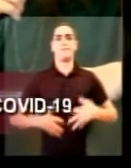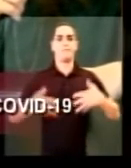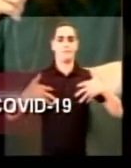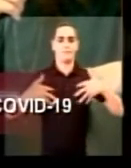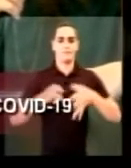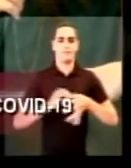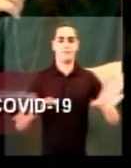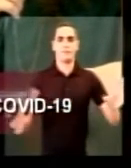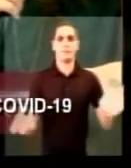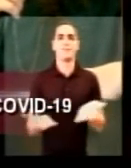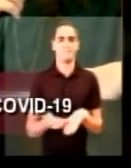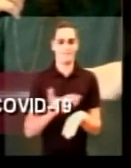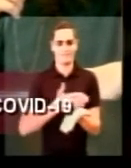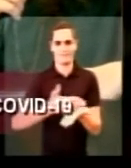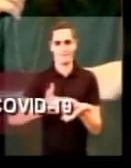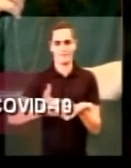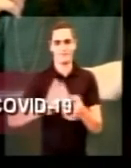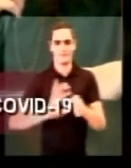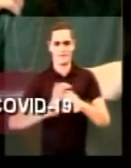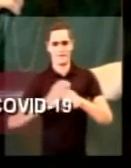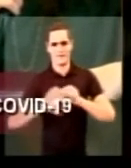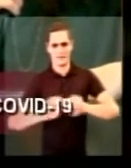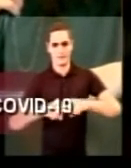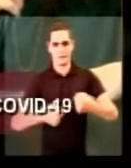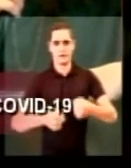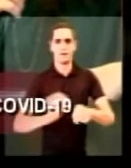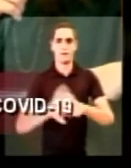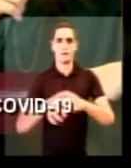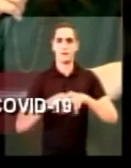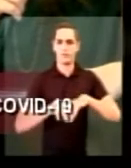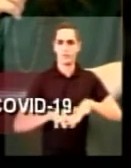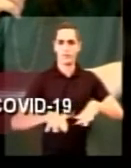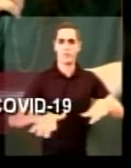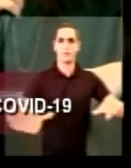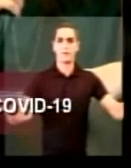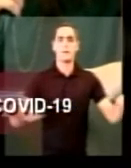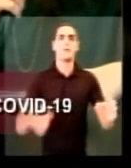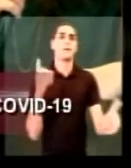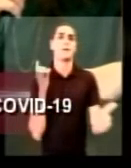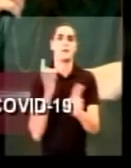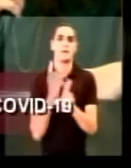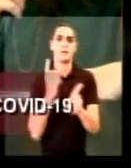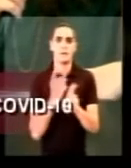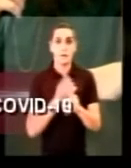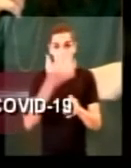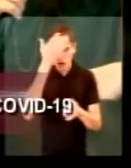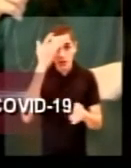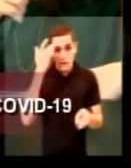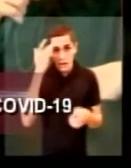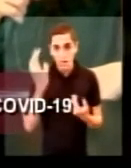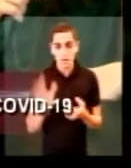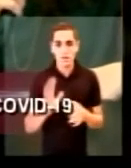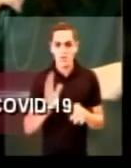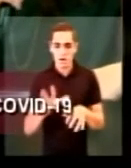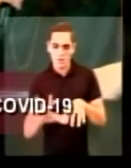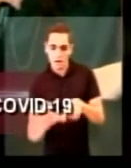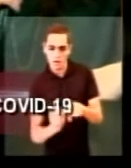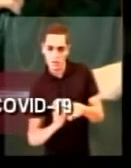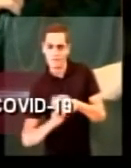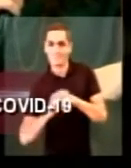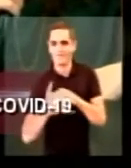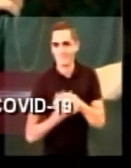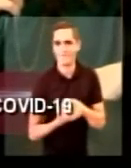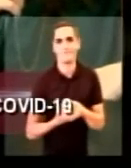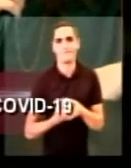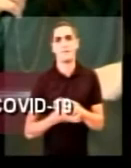desde o início do enfrentamento dessa pandemia no atendimento, né, das pessoas infectadas são os